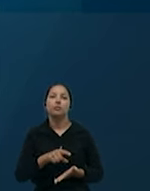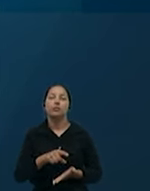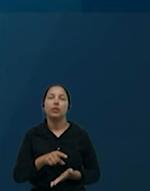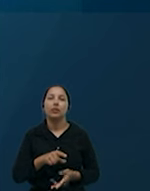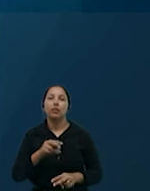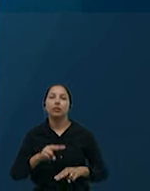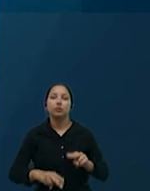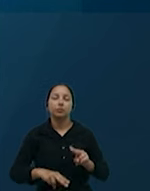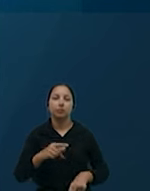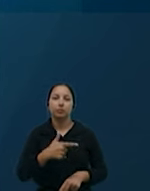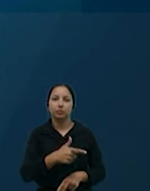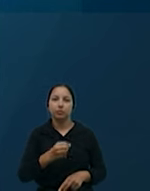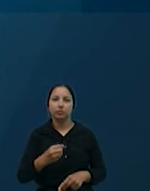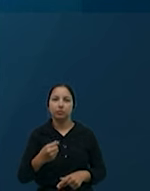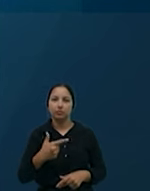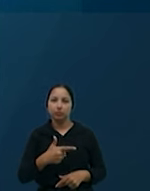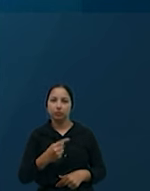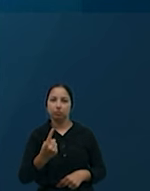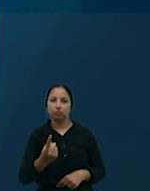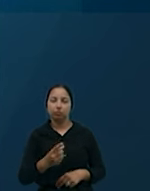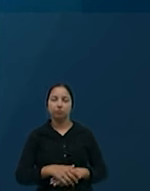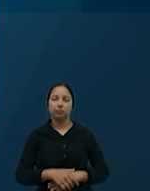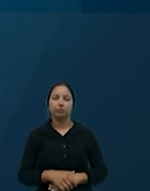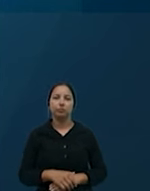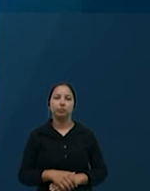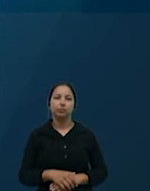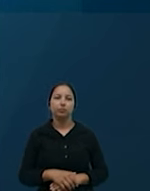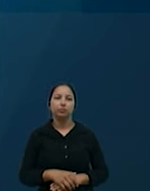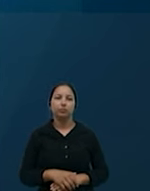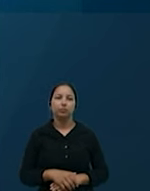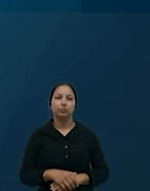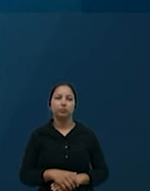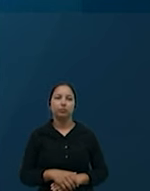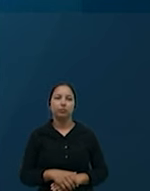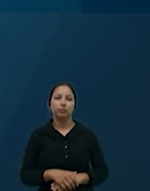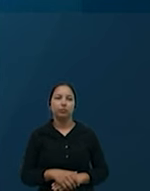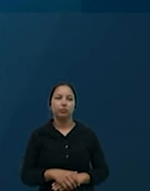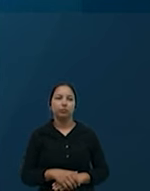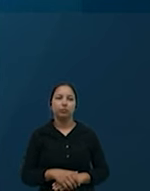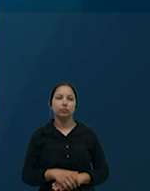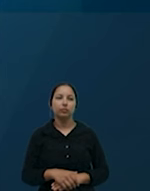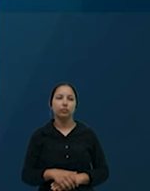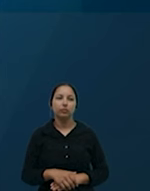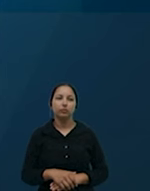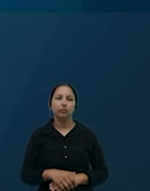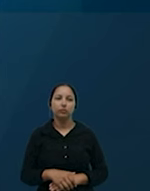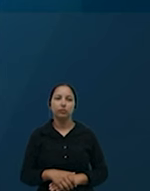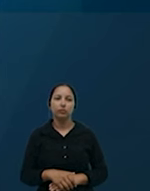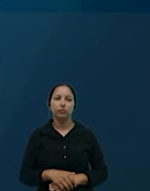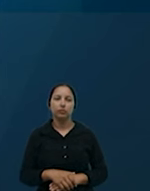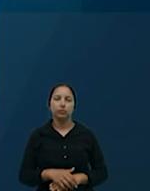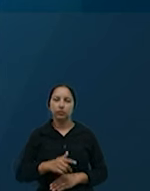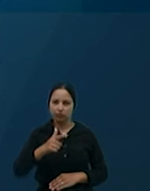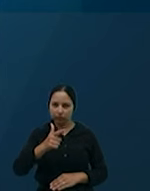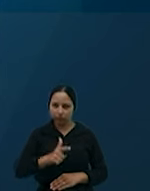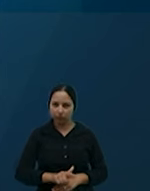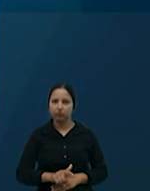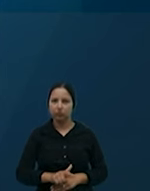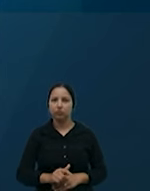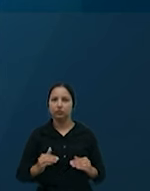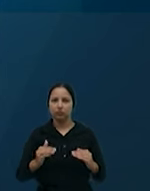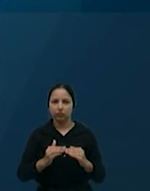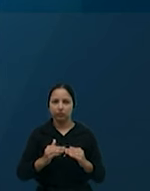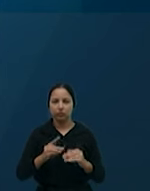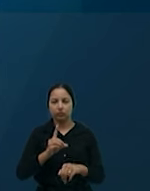2021. E já vou me encaminhando para o final. E reitero aqui o que a doutora Jane acabou de falar. A depender do julgamento